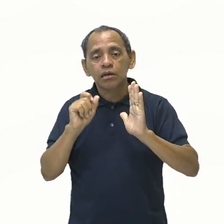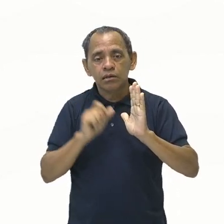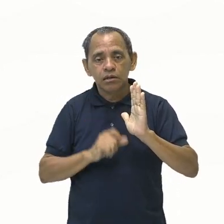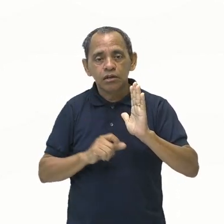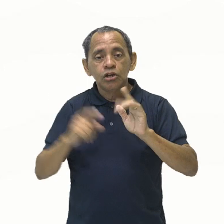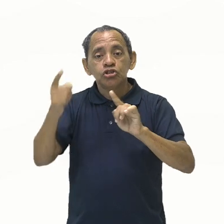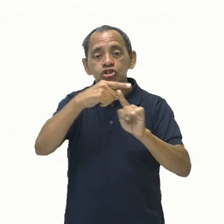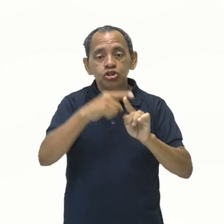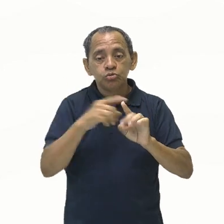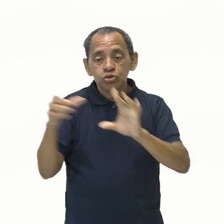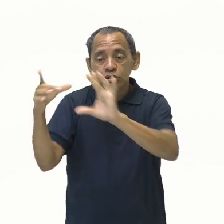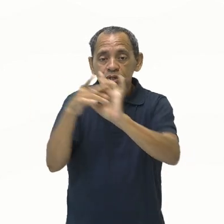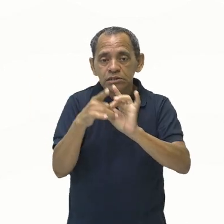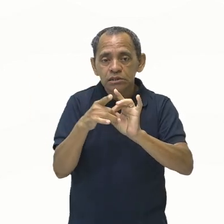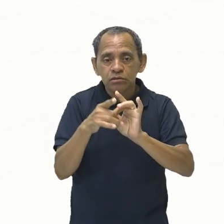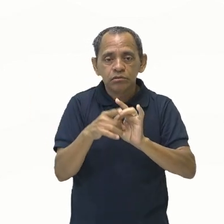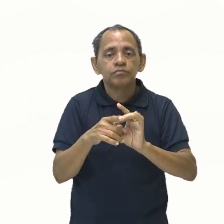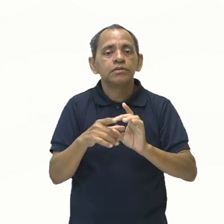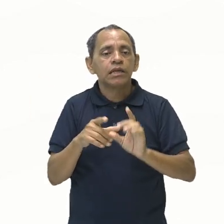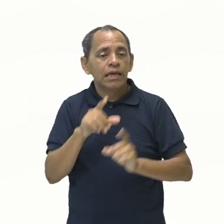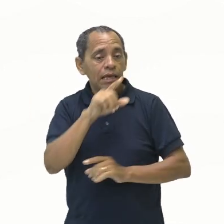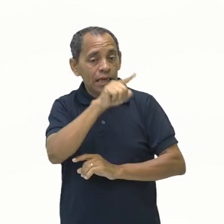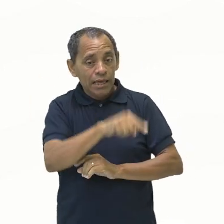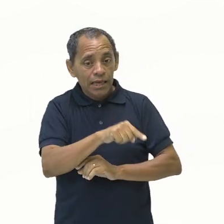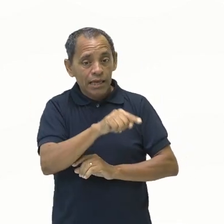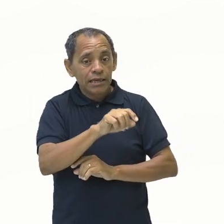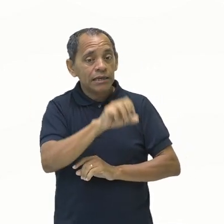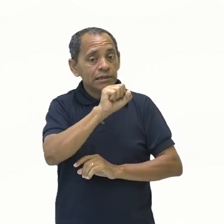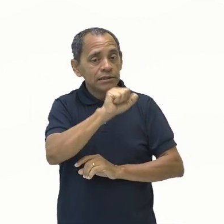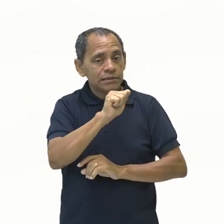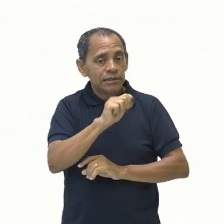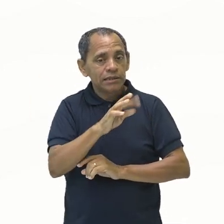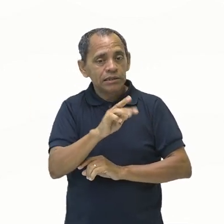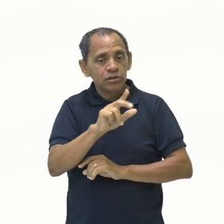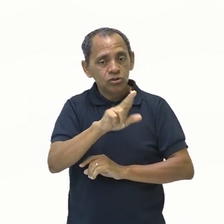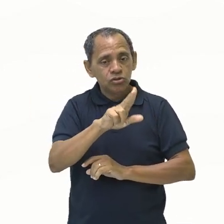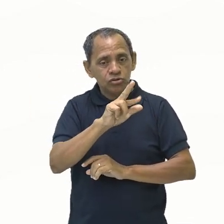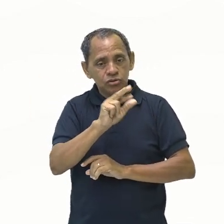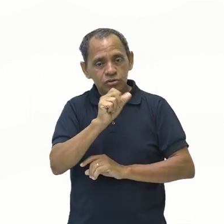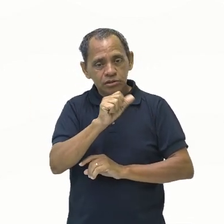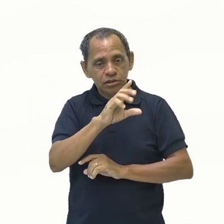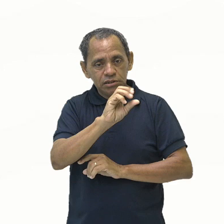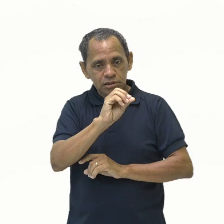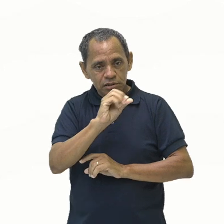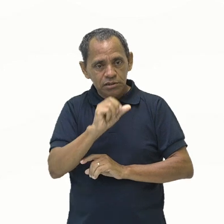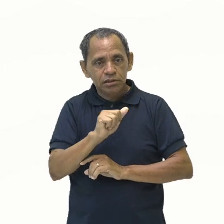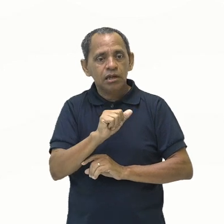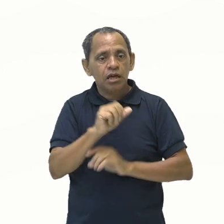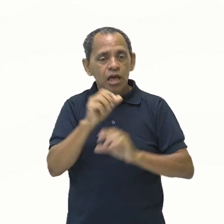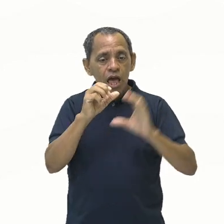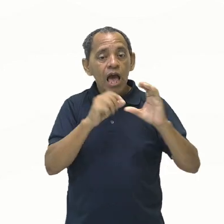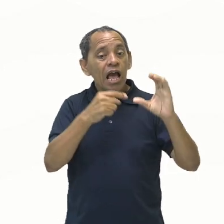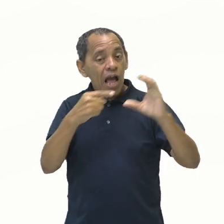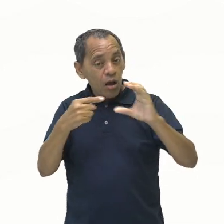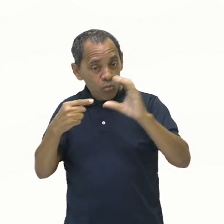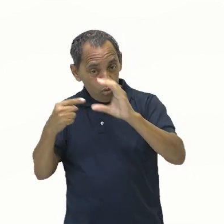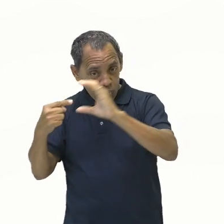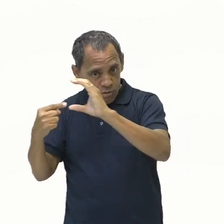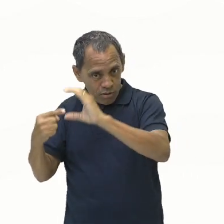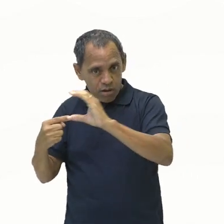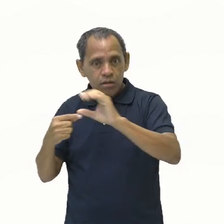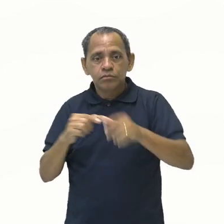de ligação. Cadeia saturada, só tem carbono, carbono, carbono, carbono, carbono. Ela é saturada. Quando